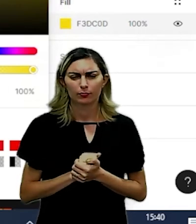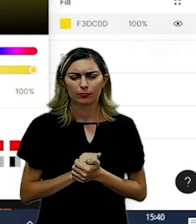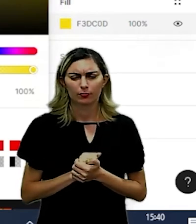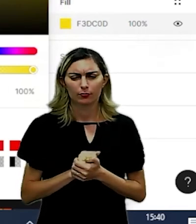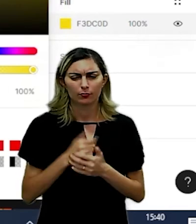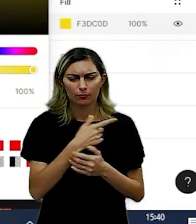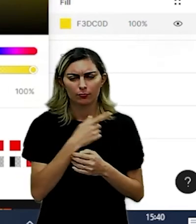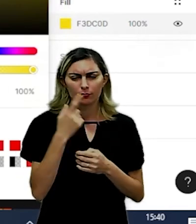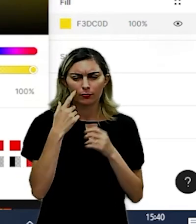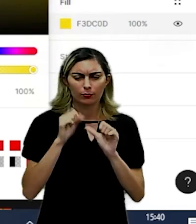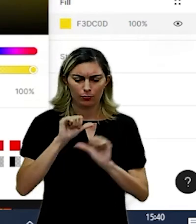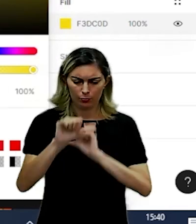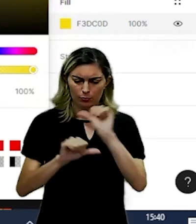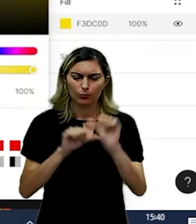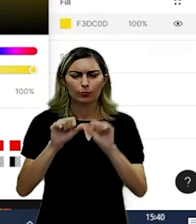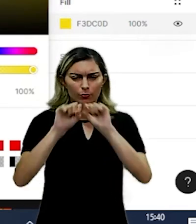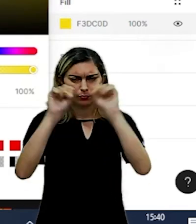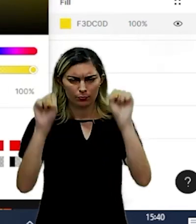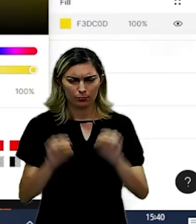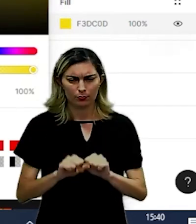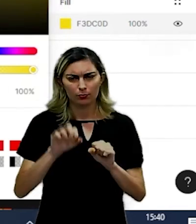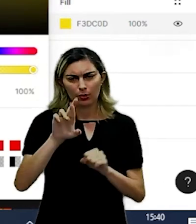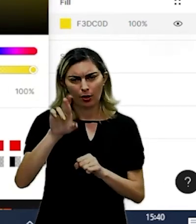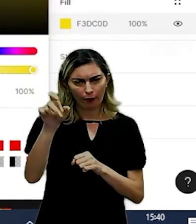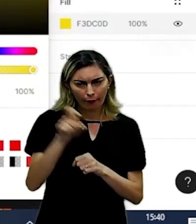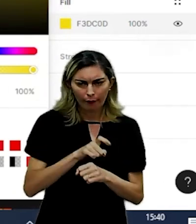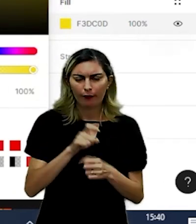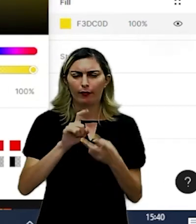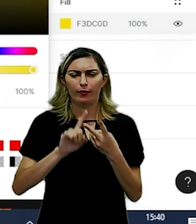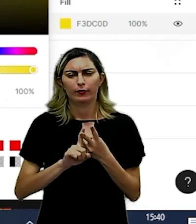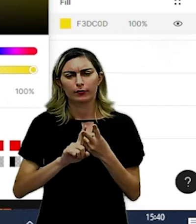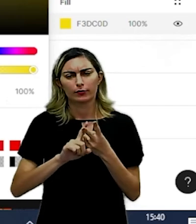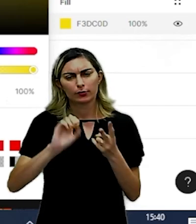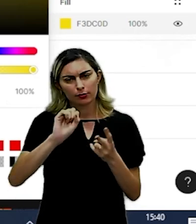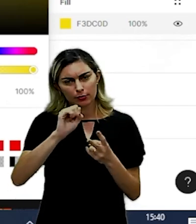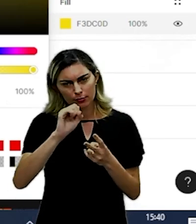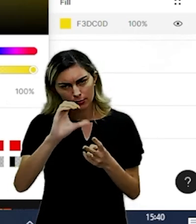Aqui você pode mudar o seu sistema. Tem o Hex, RGB, CSS,